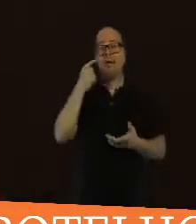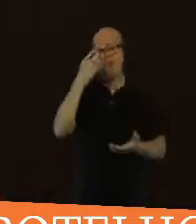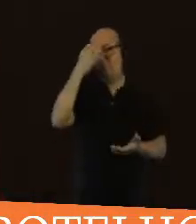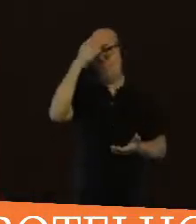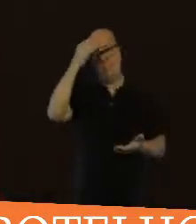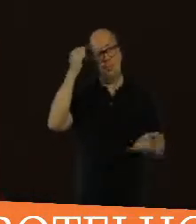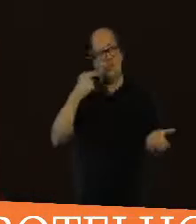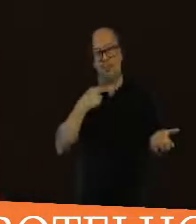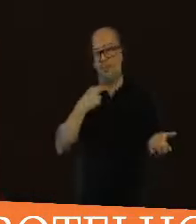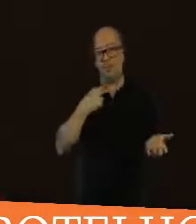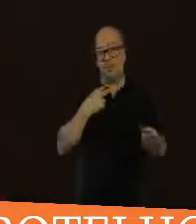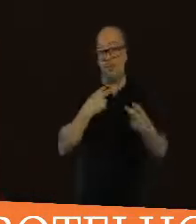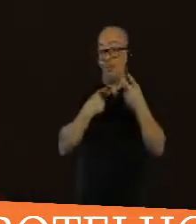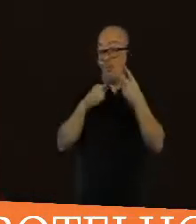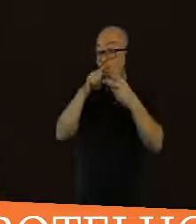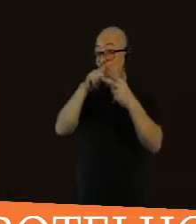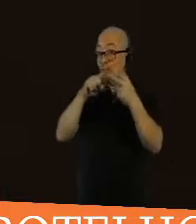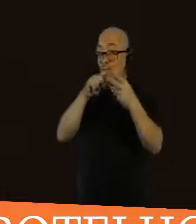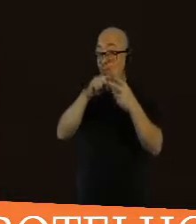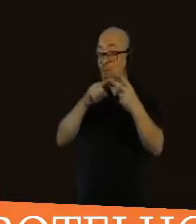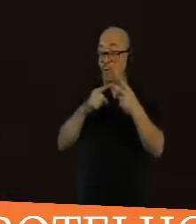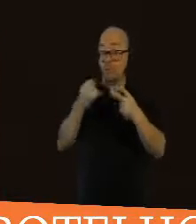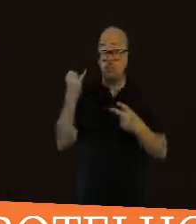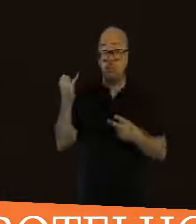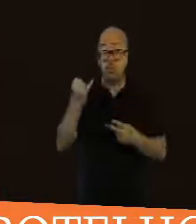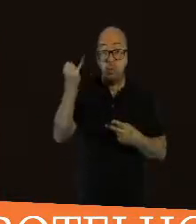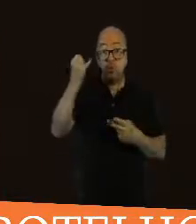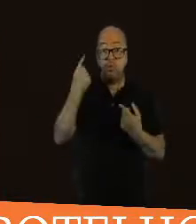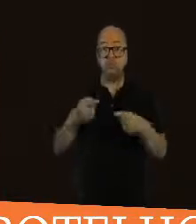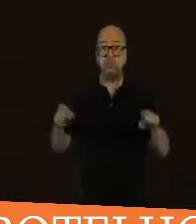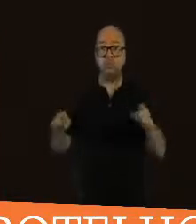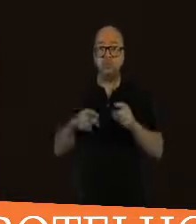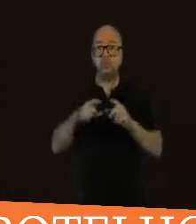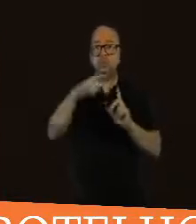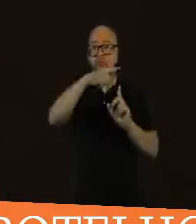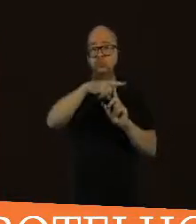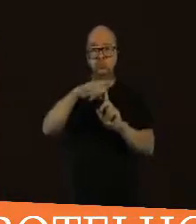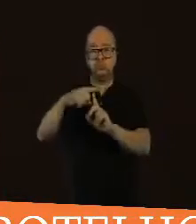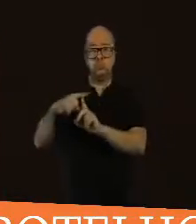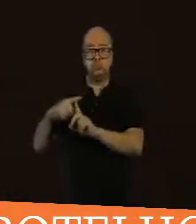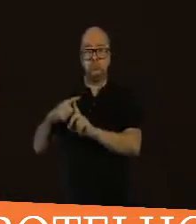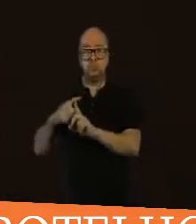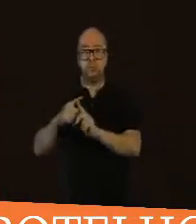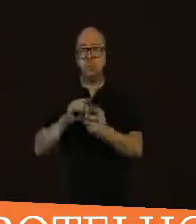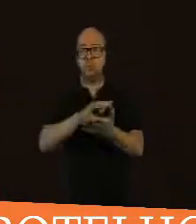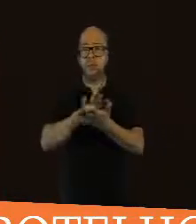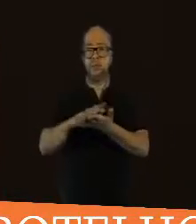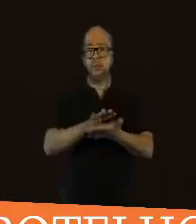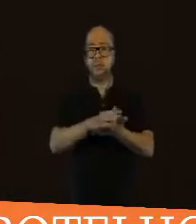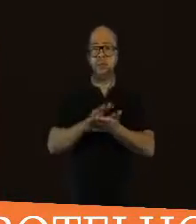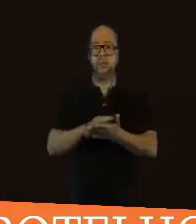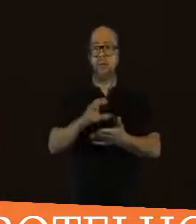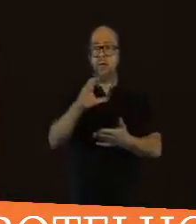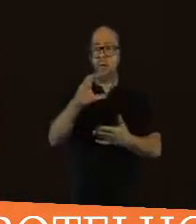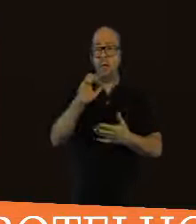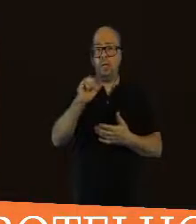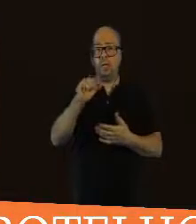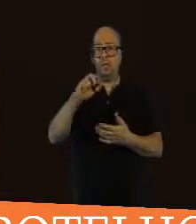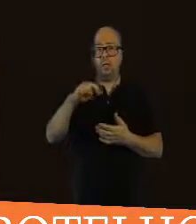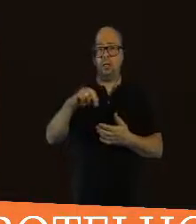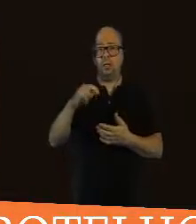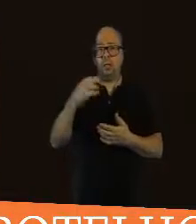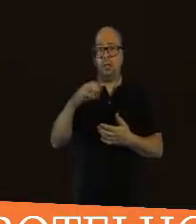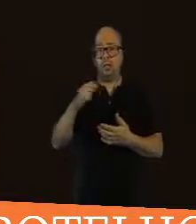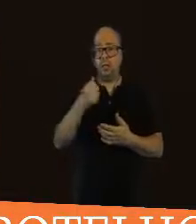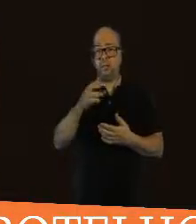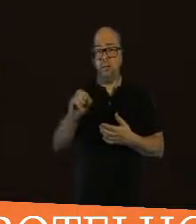falar de dois ritmos que se destacaram, que é o samba-canção e o baião. O